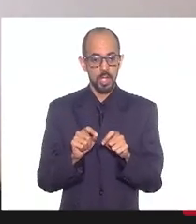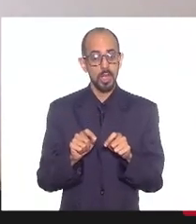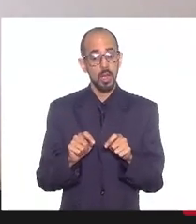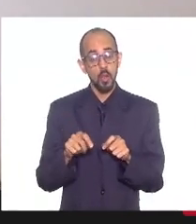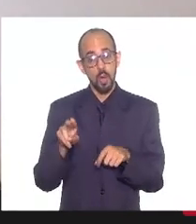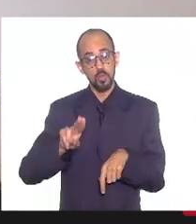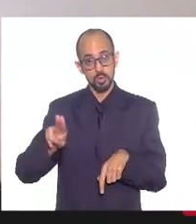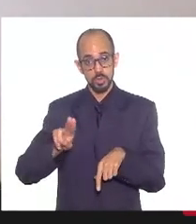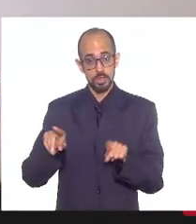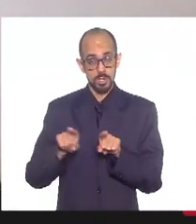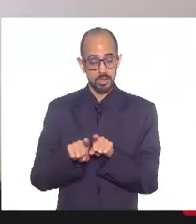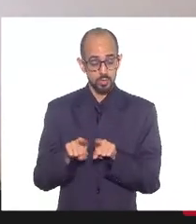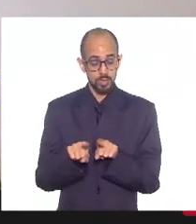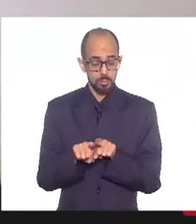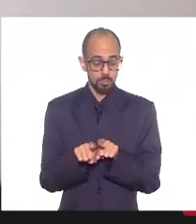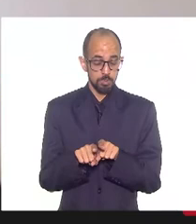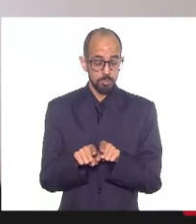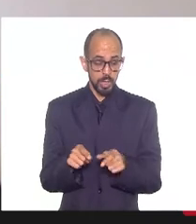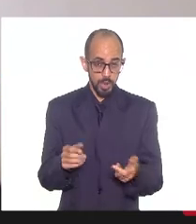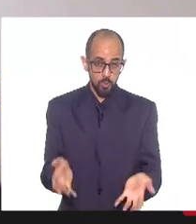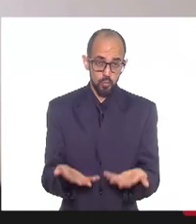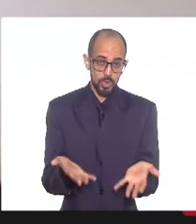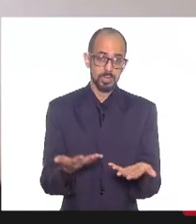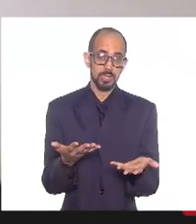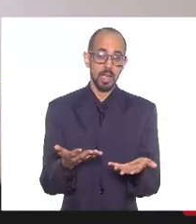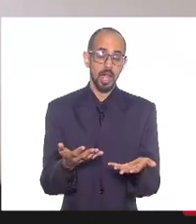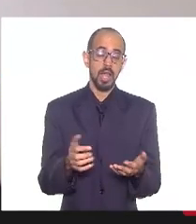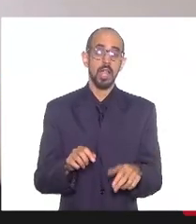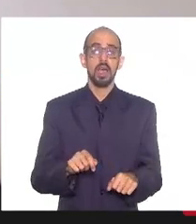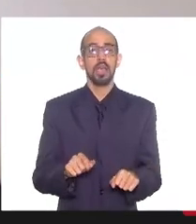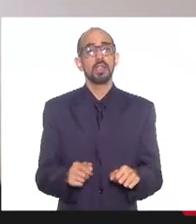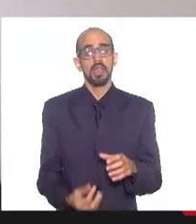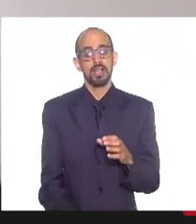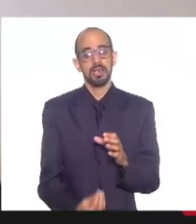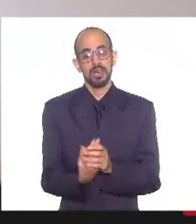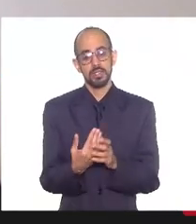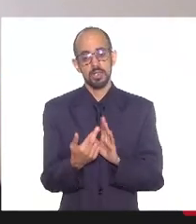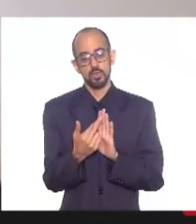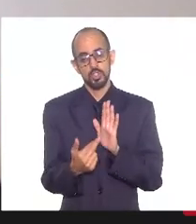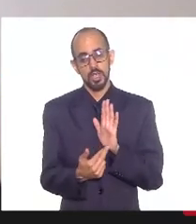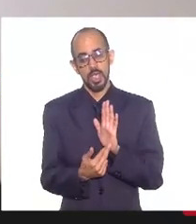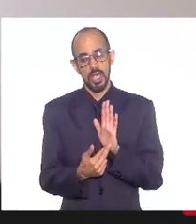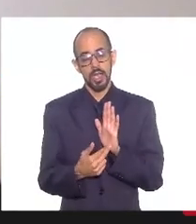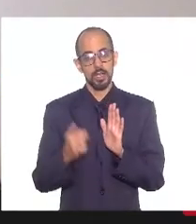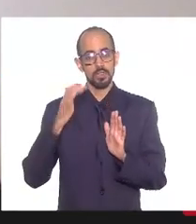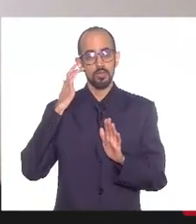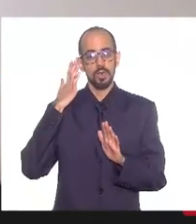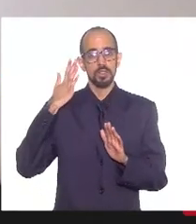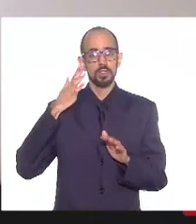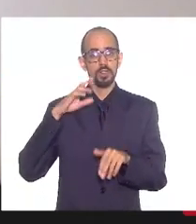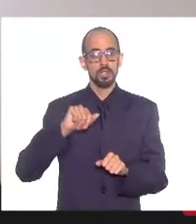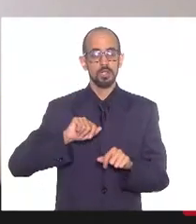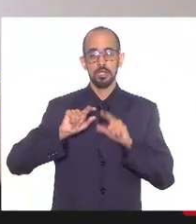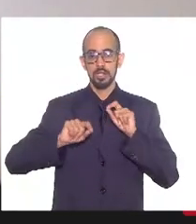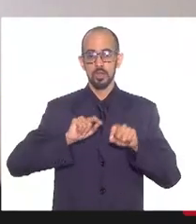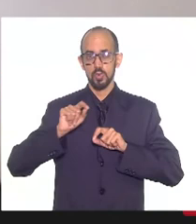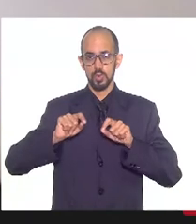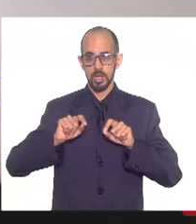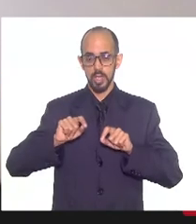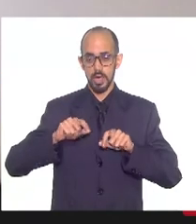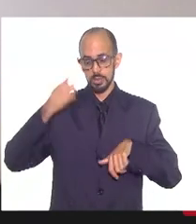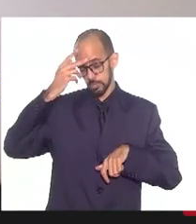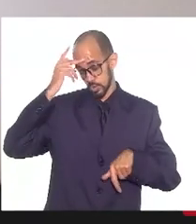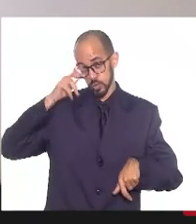também. E, nesse sentido, a criação de regras que facilitem os maiores consumidores